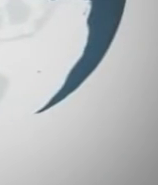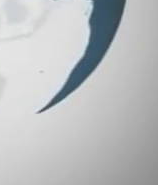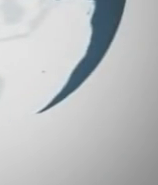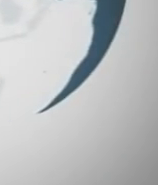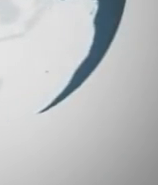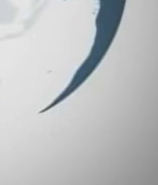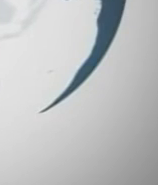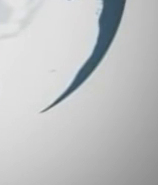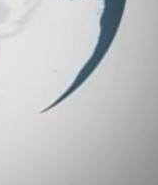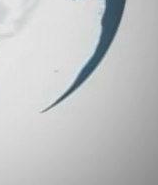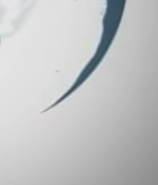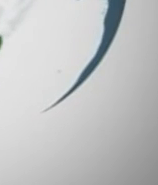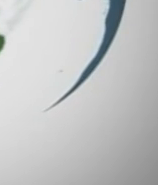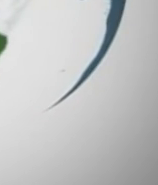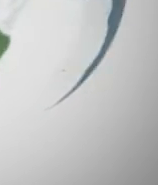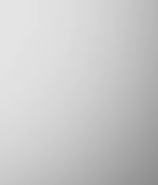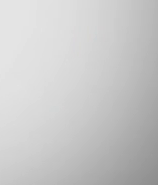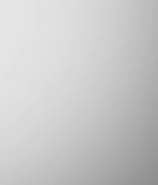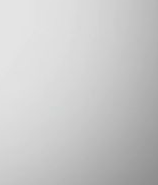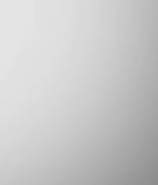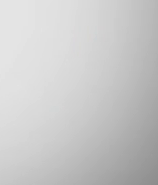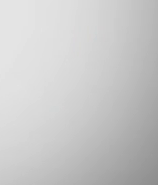E aí